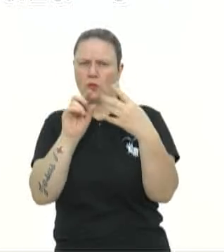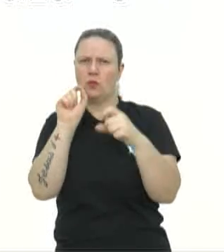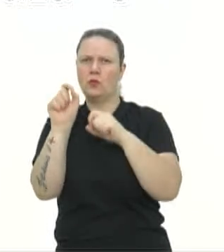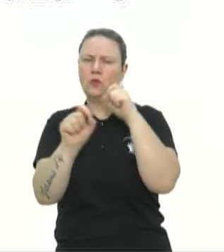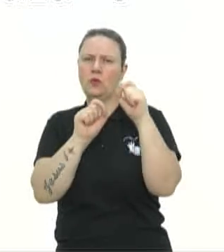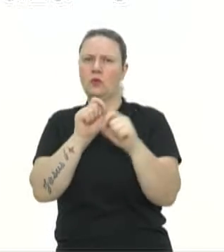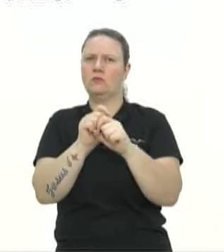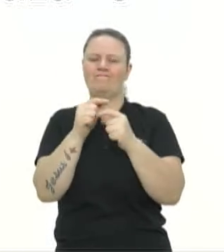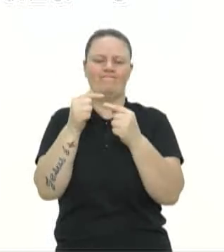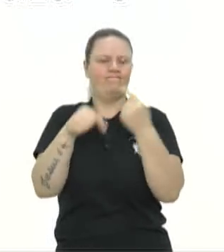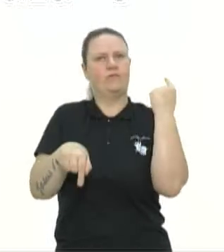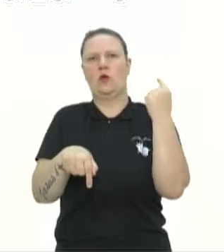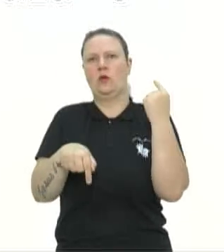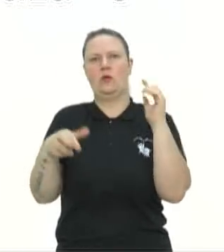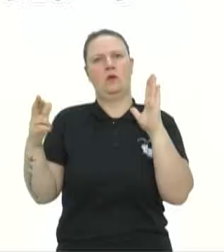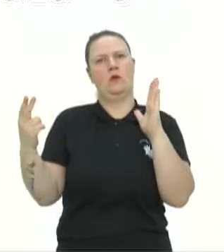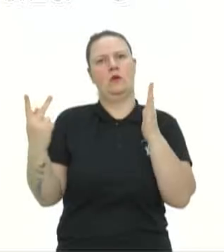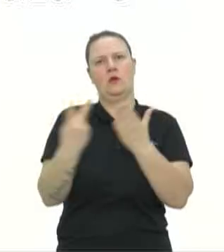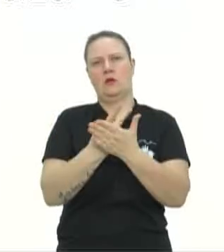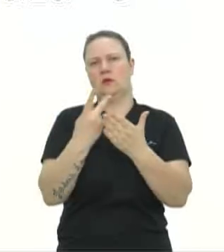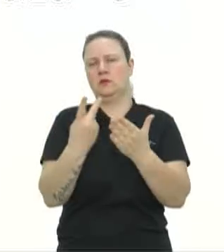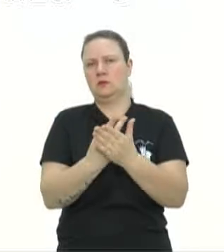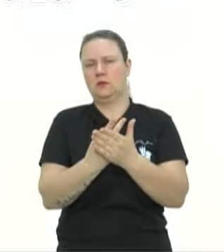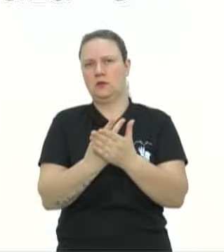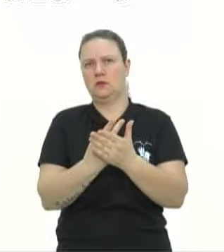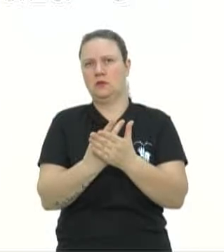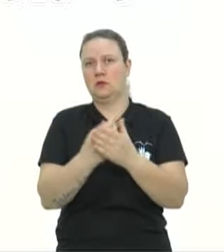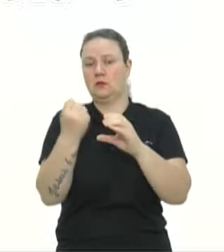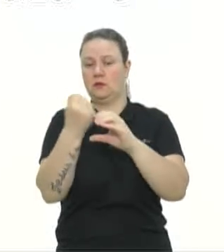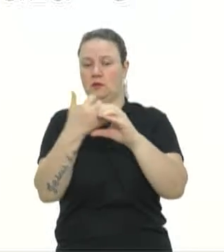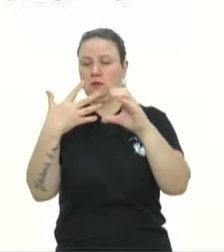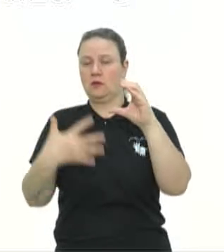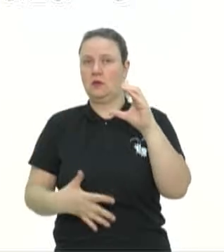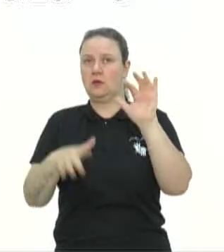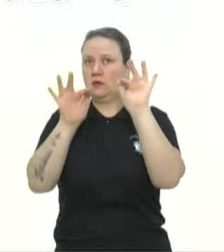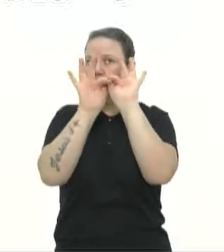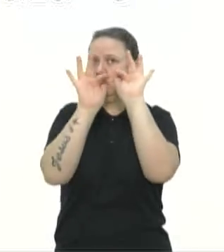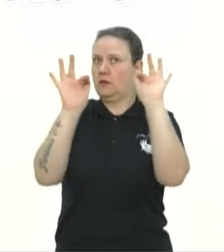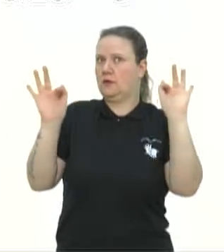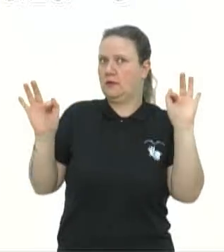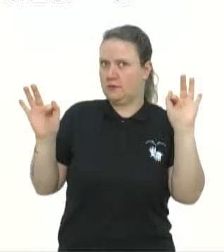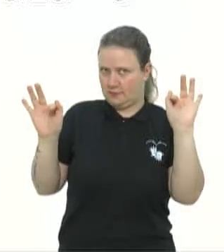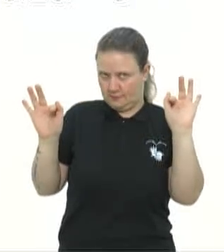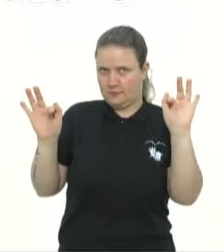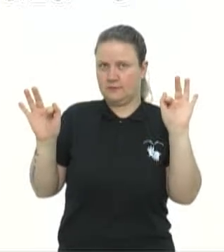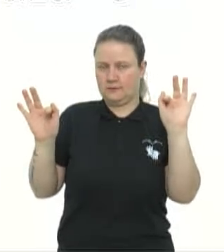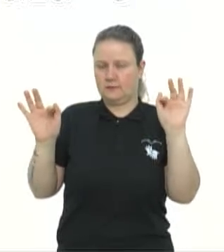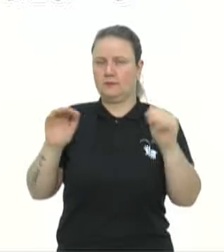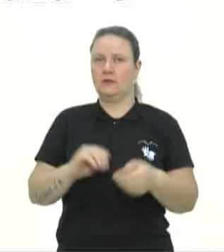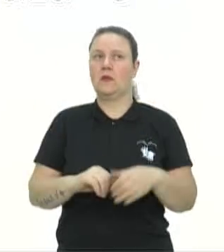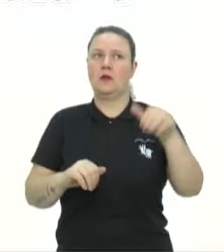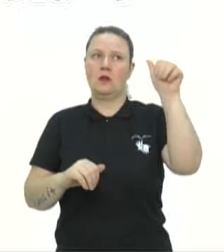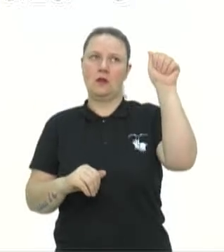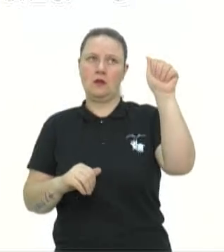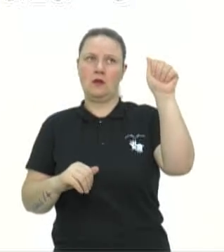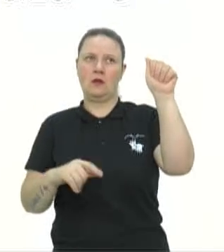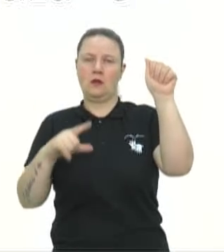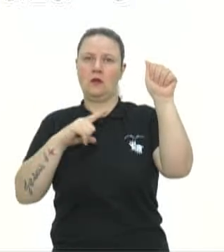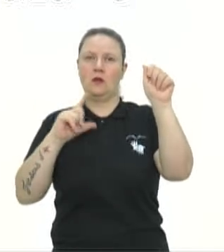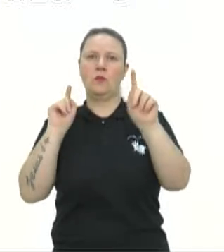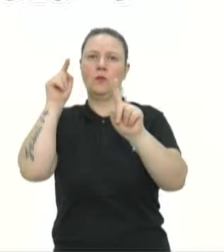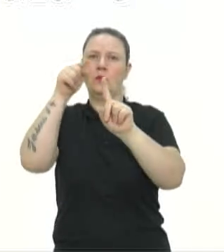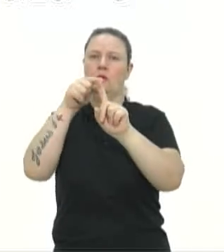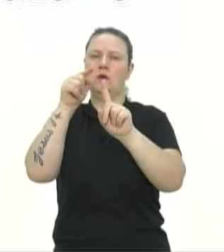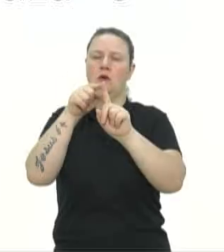à função ou características de um slogan? Você pensou para que serve o slogan? Letra A, tem por